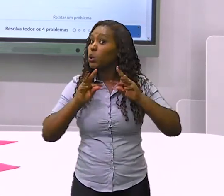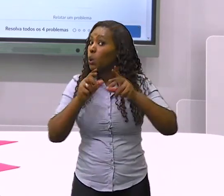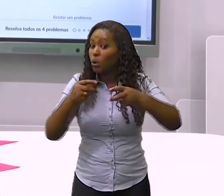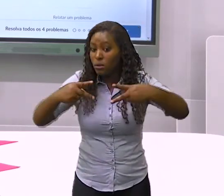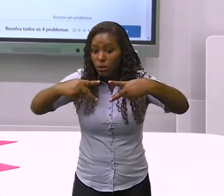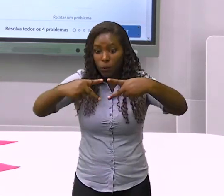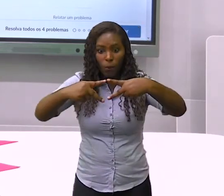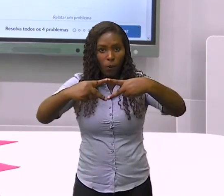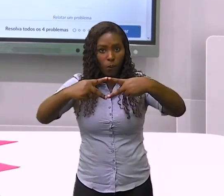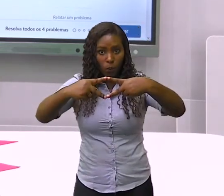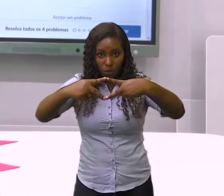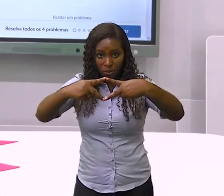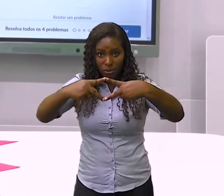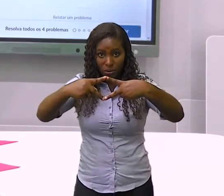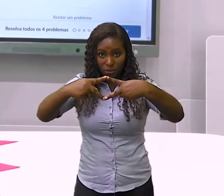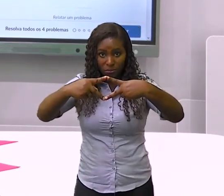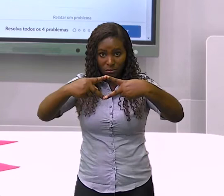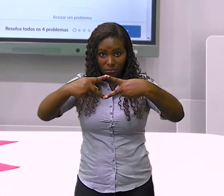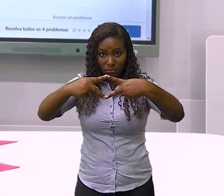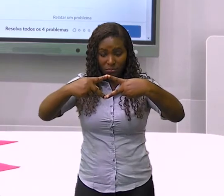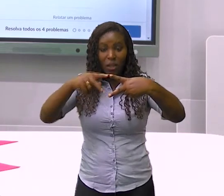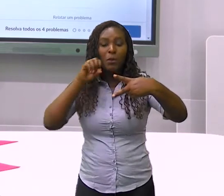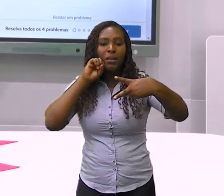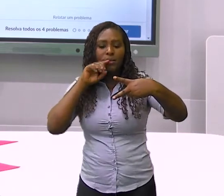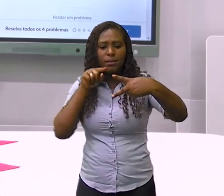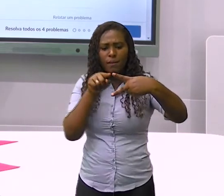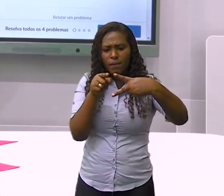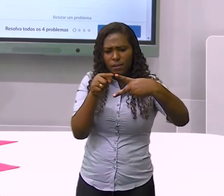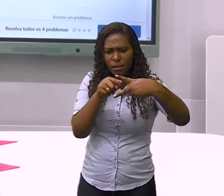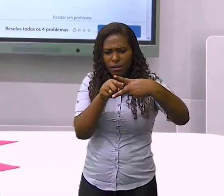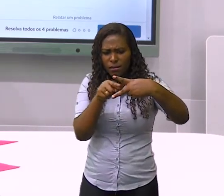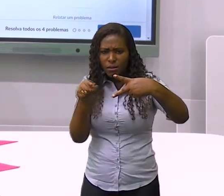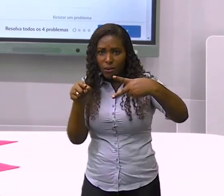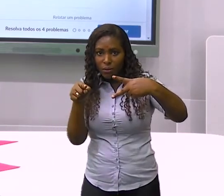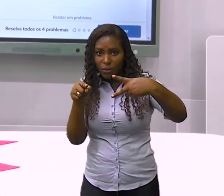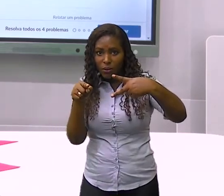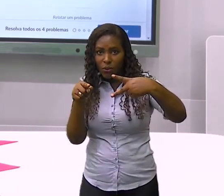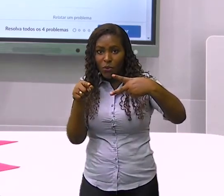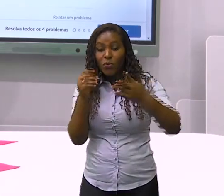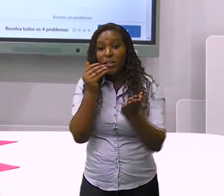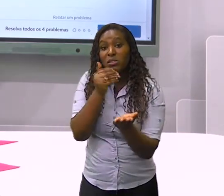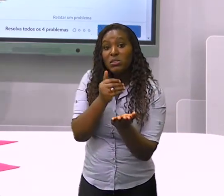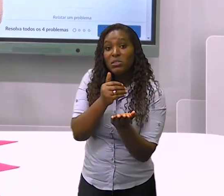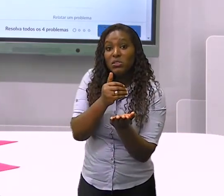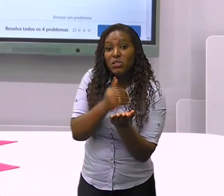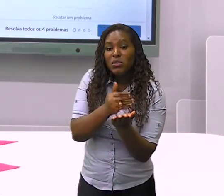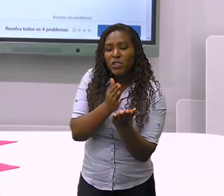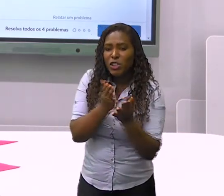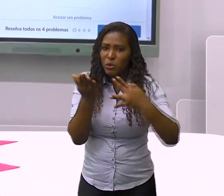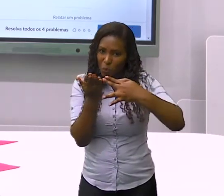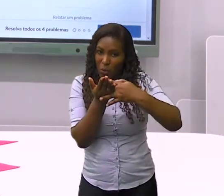losangos. Se traçarmos a diagonal, vai dividir o ângulo ao meio e, além disso, vai ser